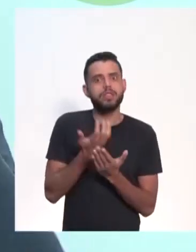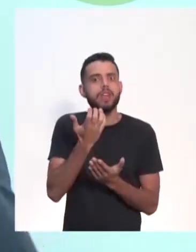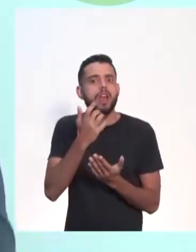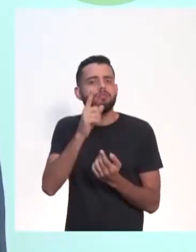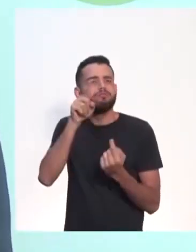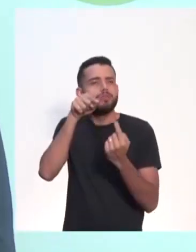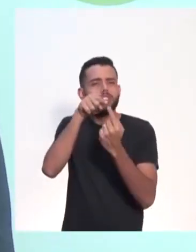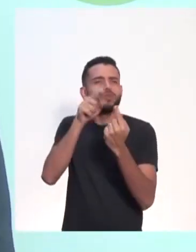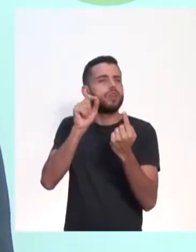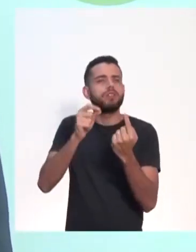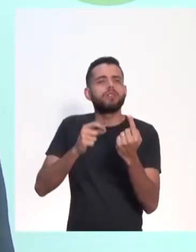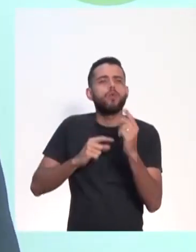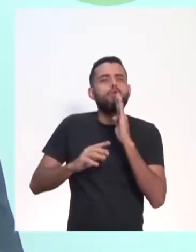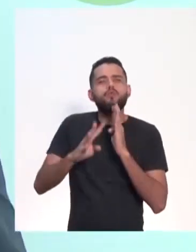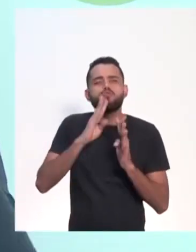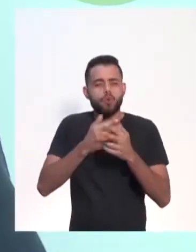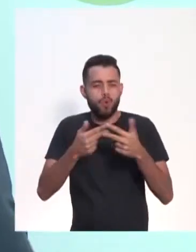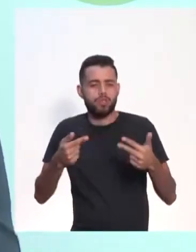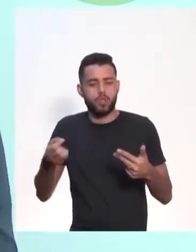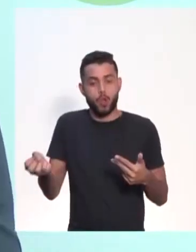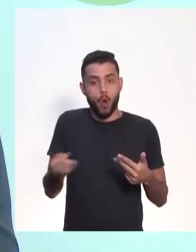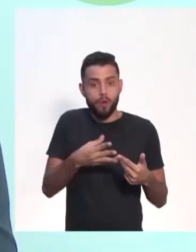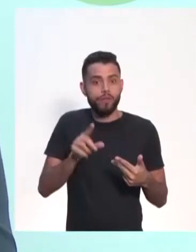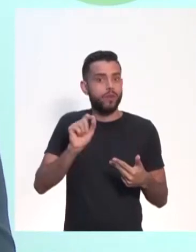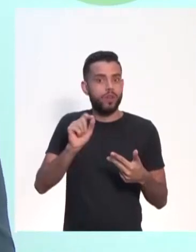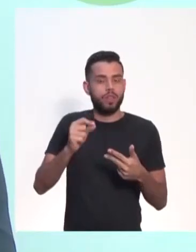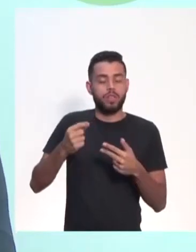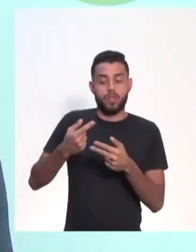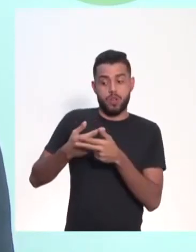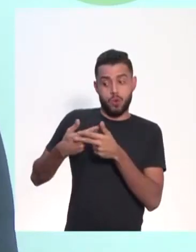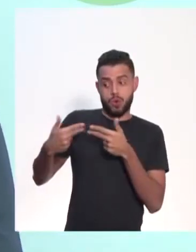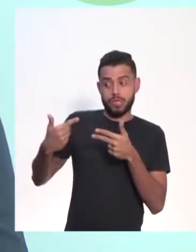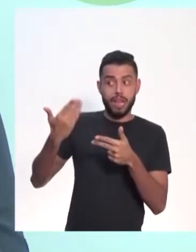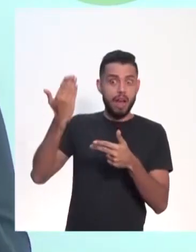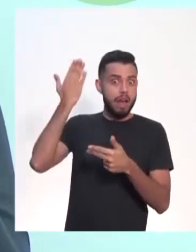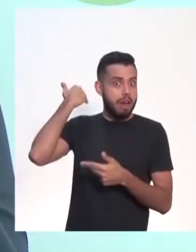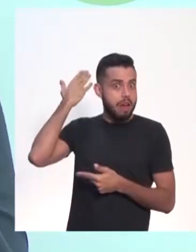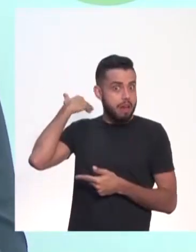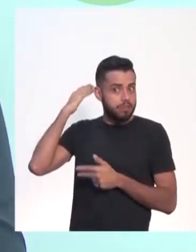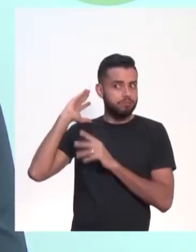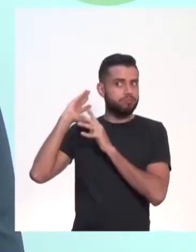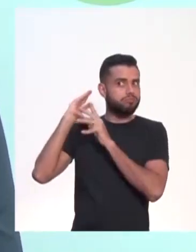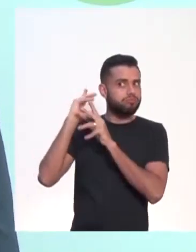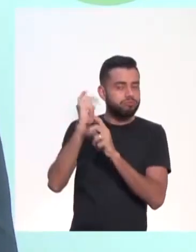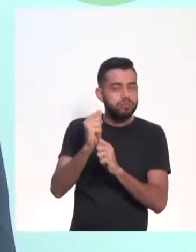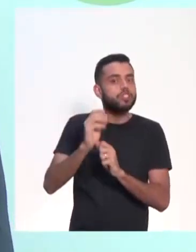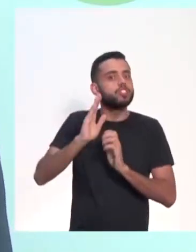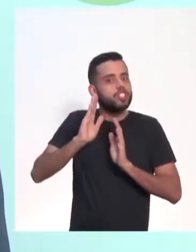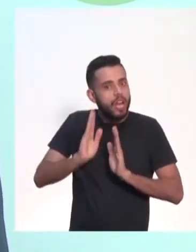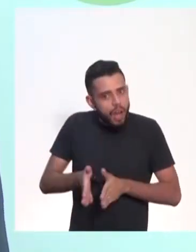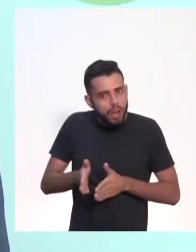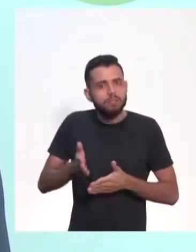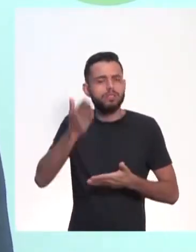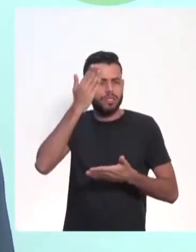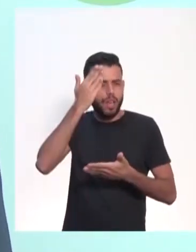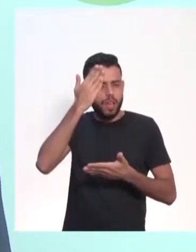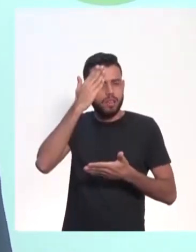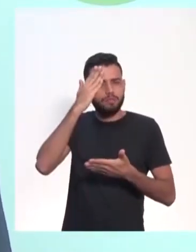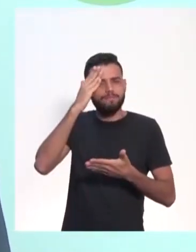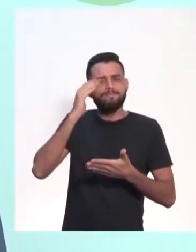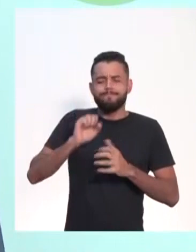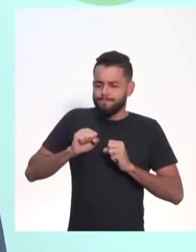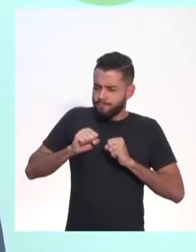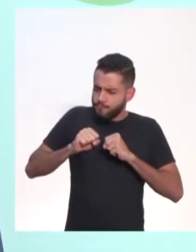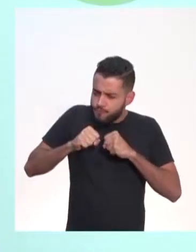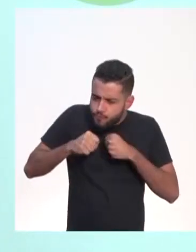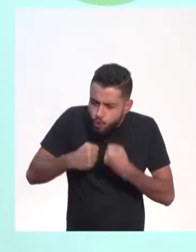que a gente já tem de base, de conhecimentos anteriores, colocar um esforço grande em cima disso,